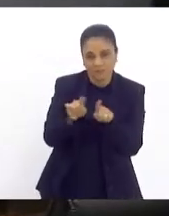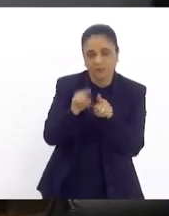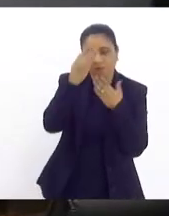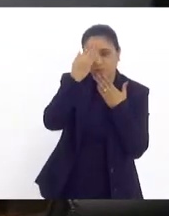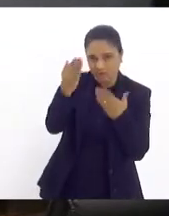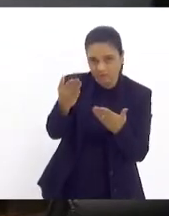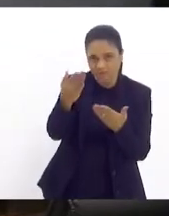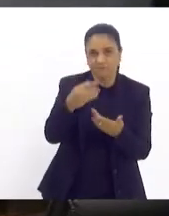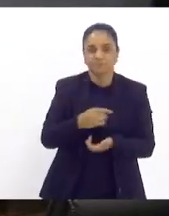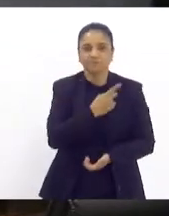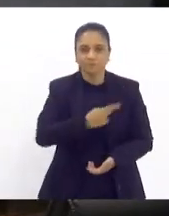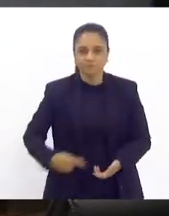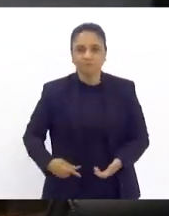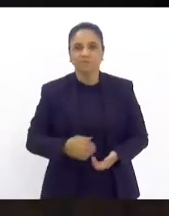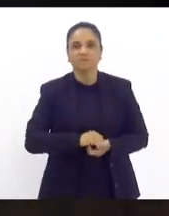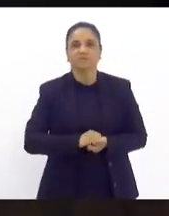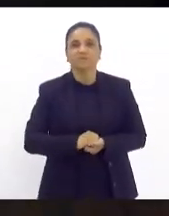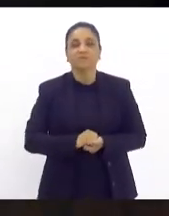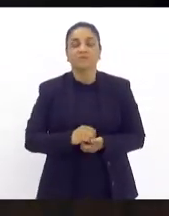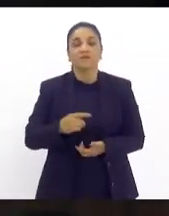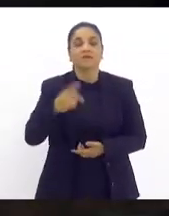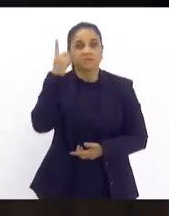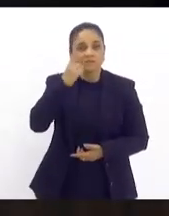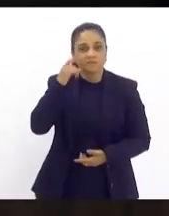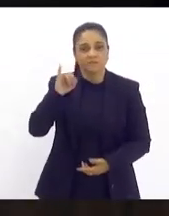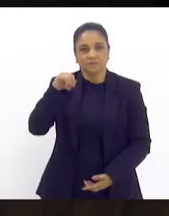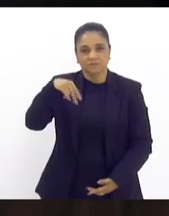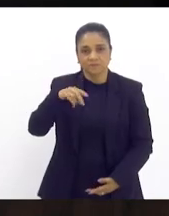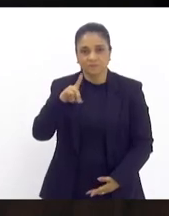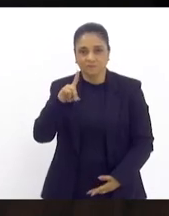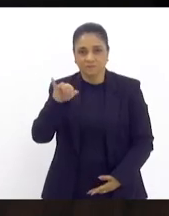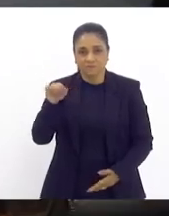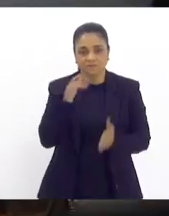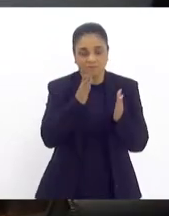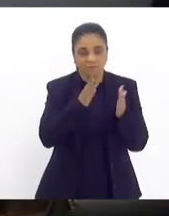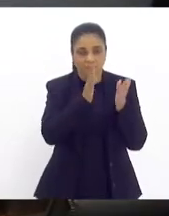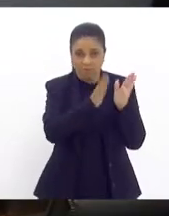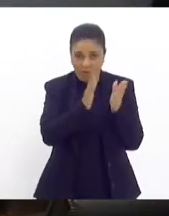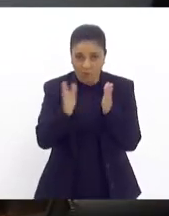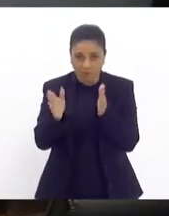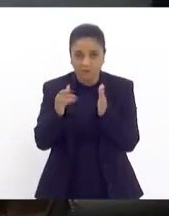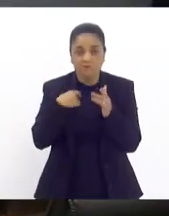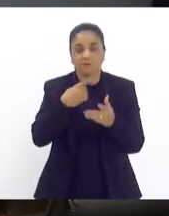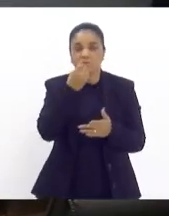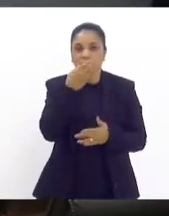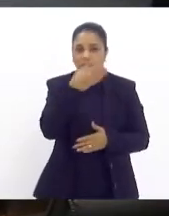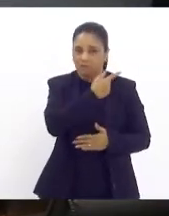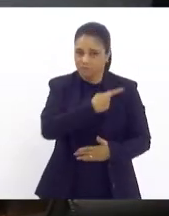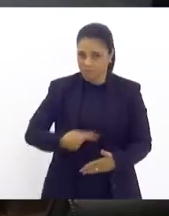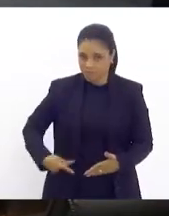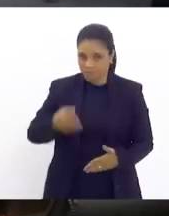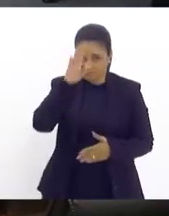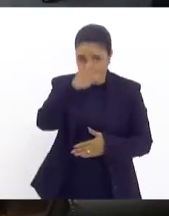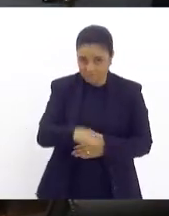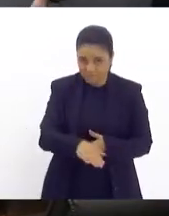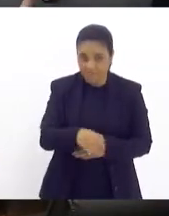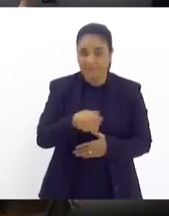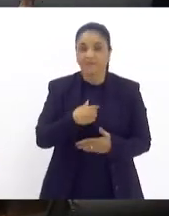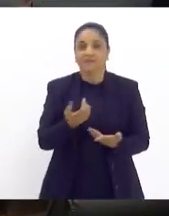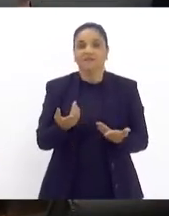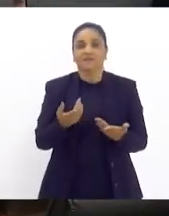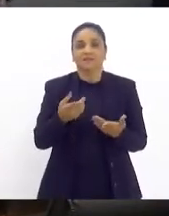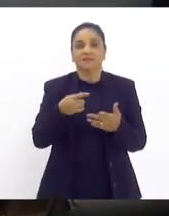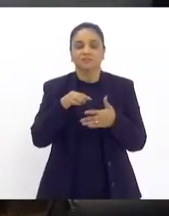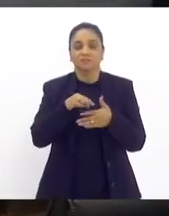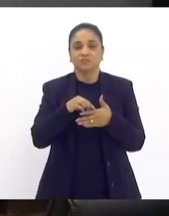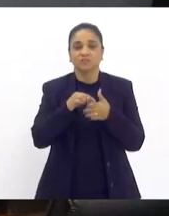presidente deputada índia melou pela pela ordem Boa tarde Presidente só para aproveitar sobre indicações aqui